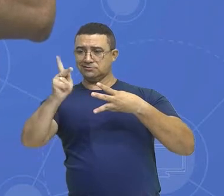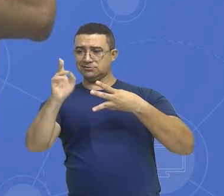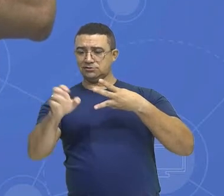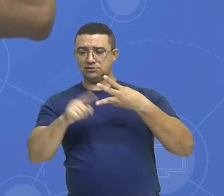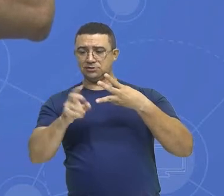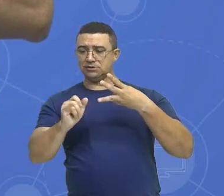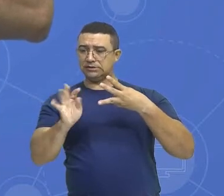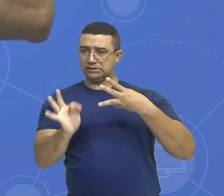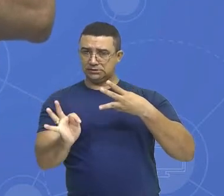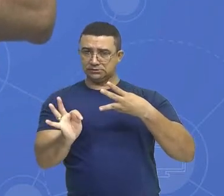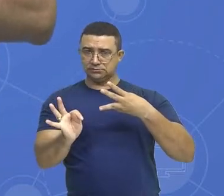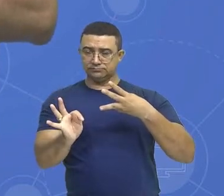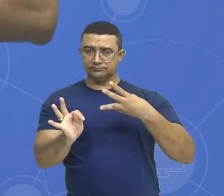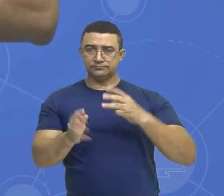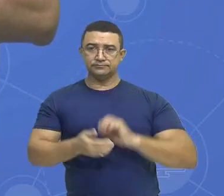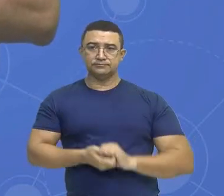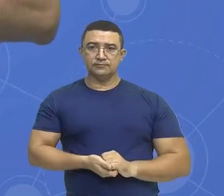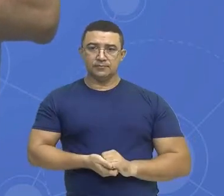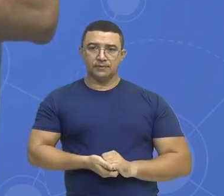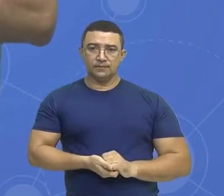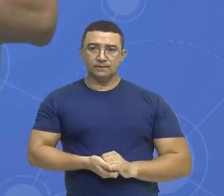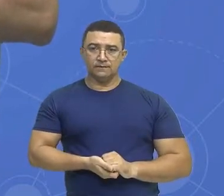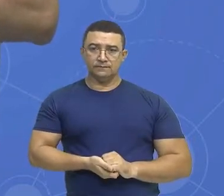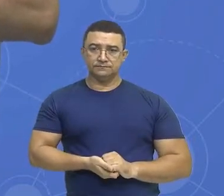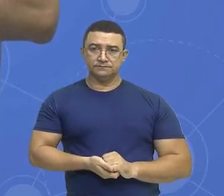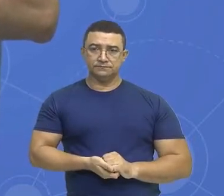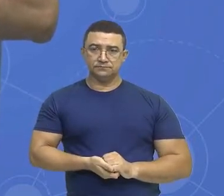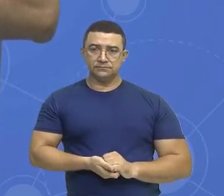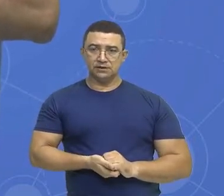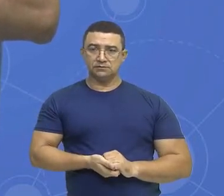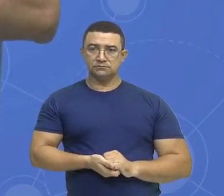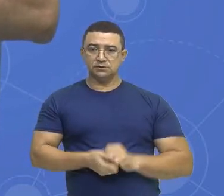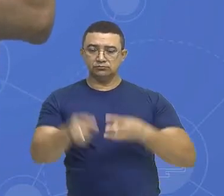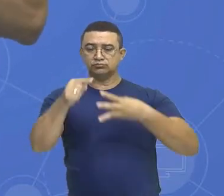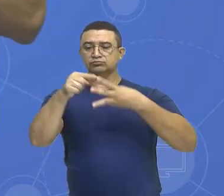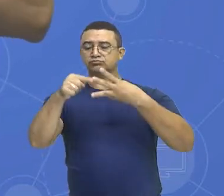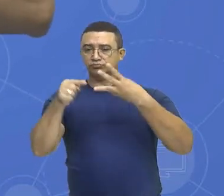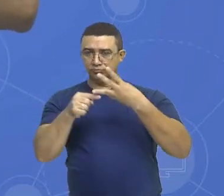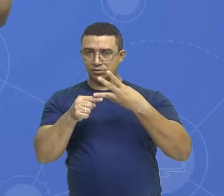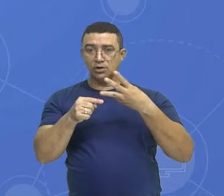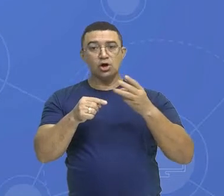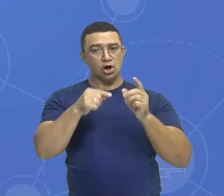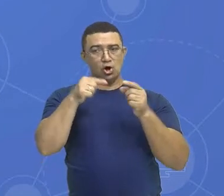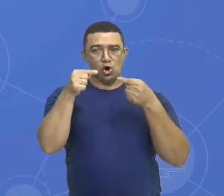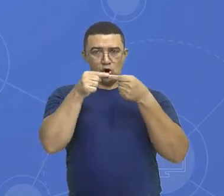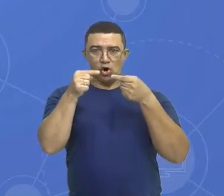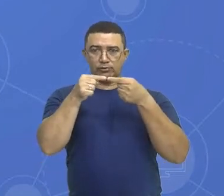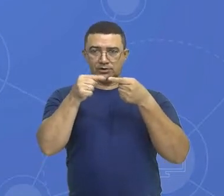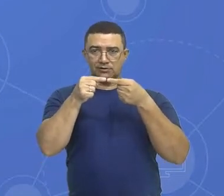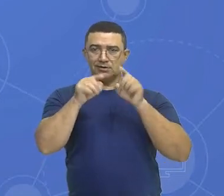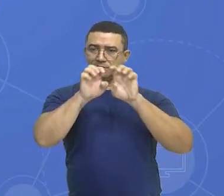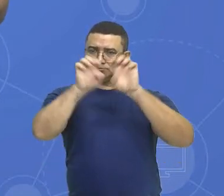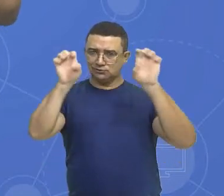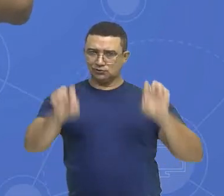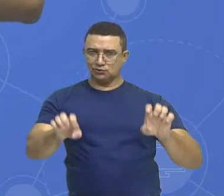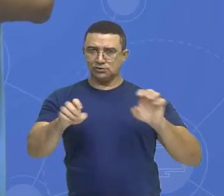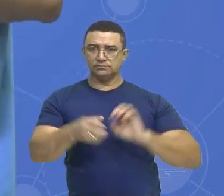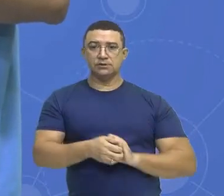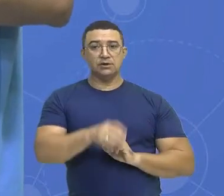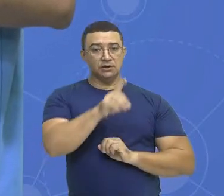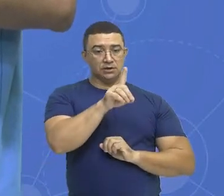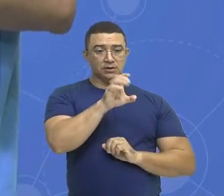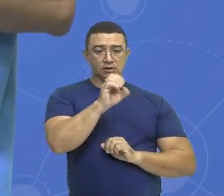e it, né? Eu vou mostrar para vocês agora, ó, he, she e it, né? Então, eu vou ter a estrutura, o does,